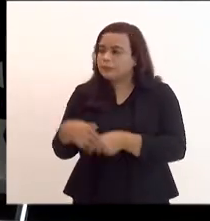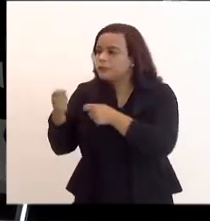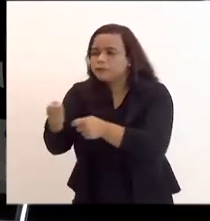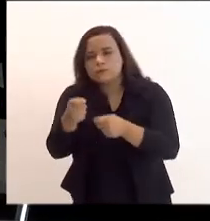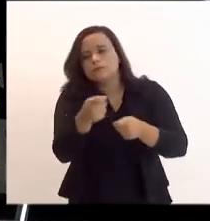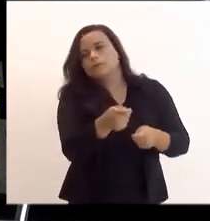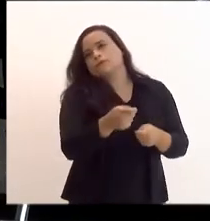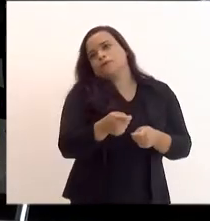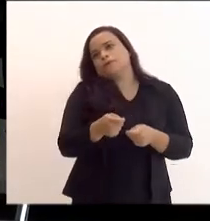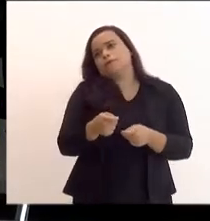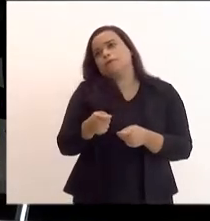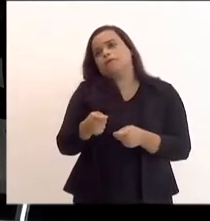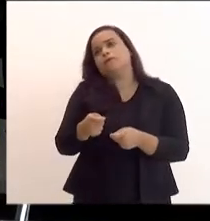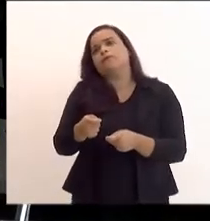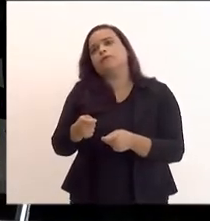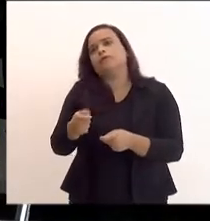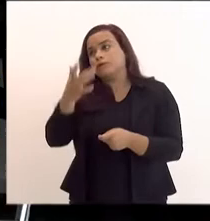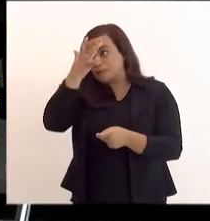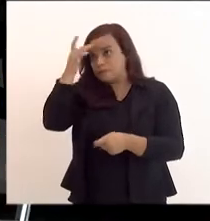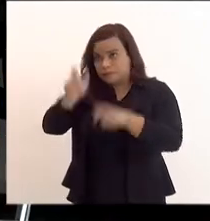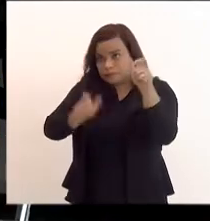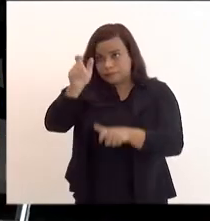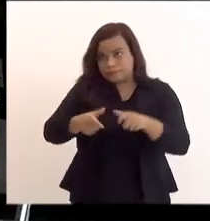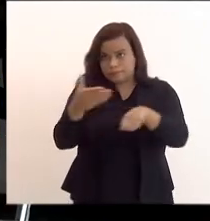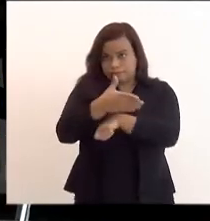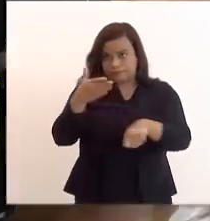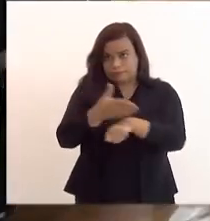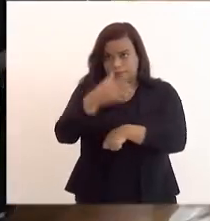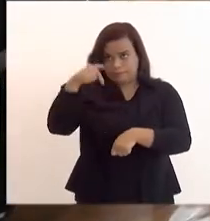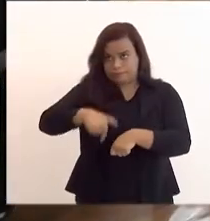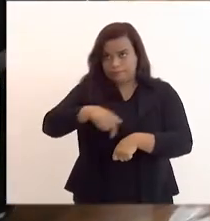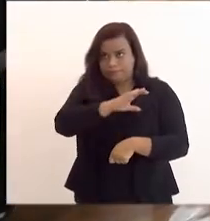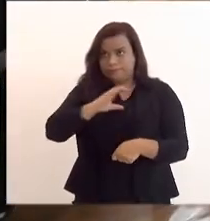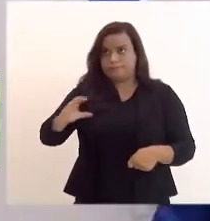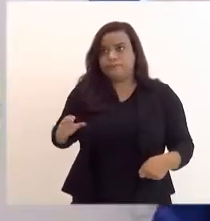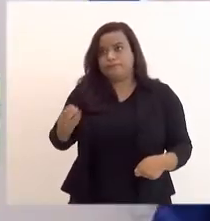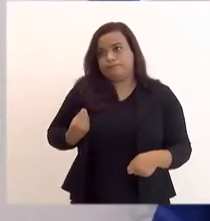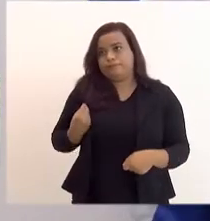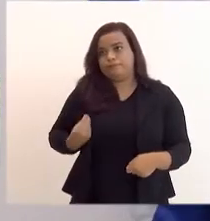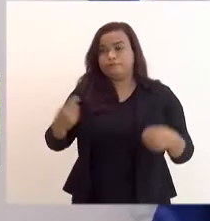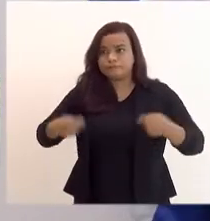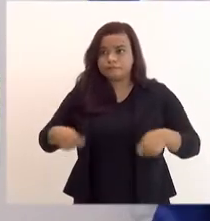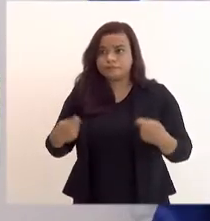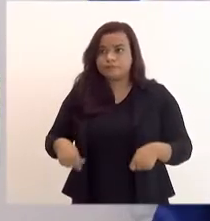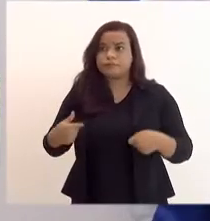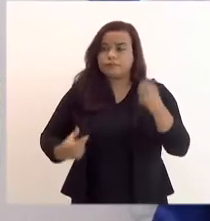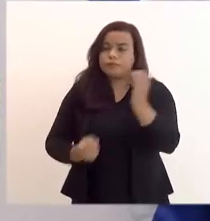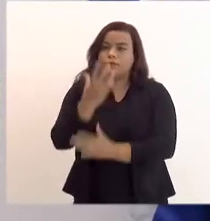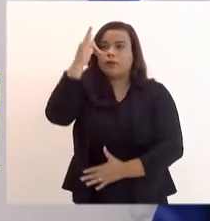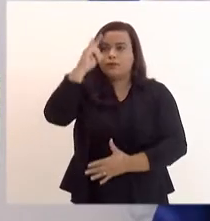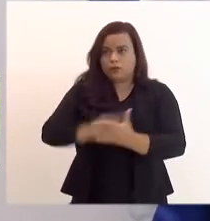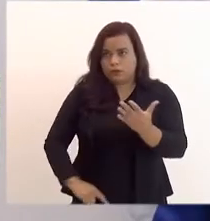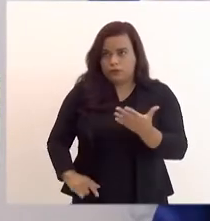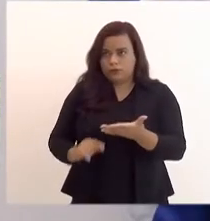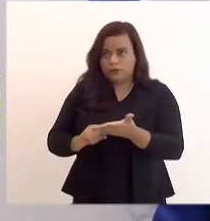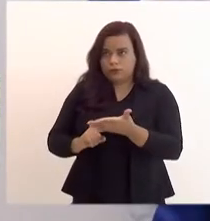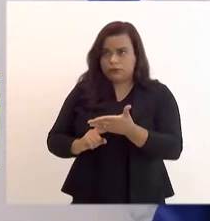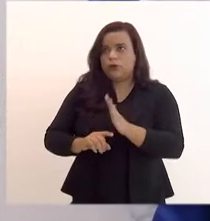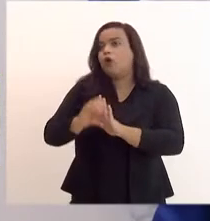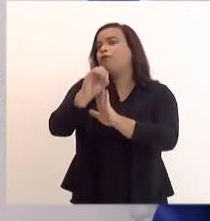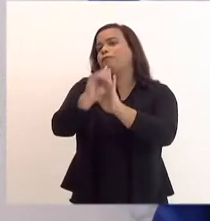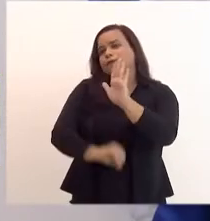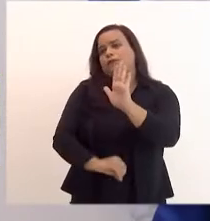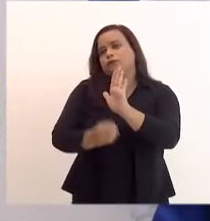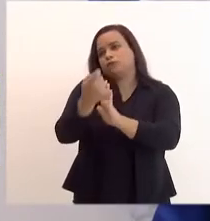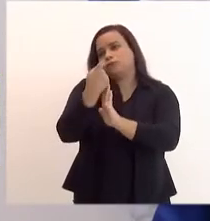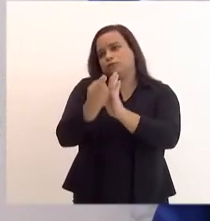os nossos demais membros a estarem presentes conosco. Eu vou fazer uma nota aqui, deputado Luiz Paulo. Eu vou emitir um ofício